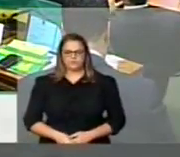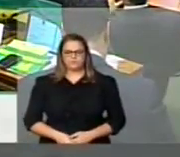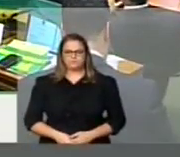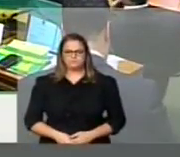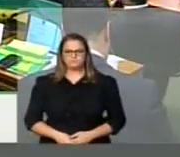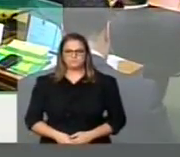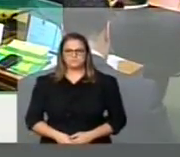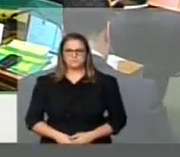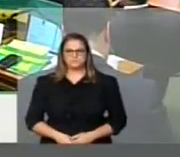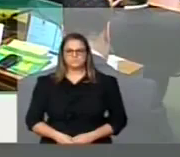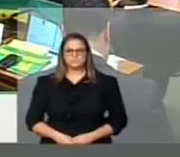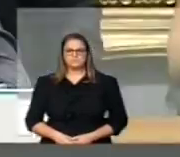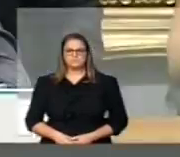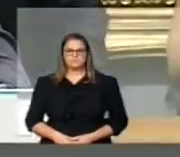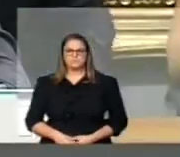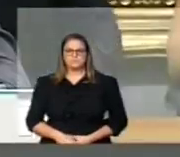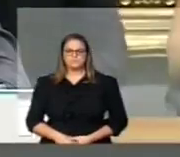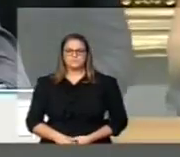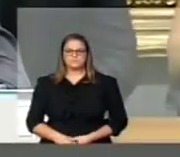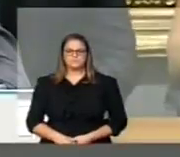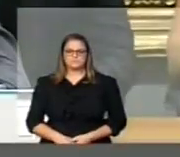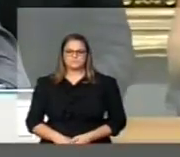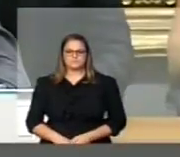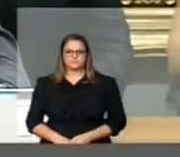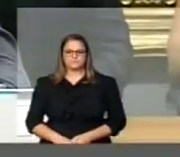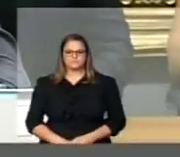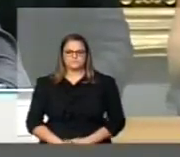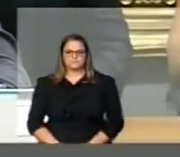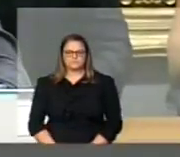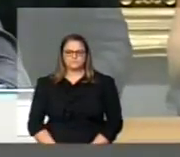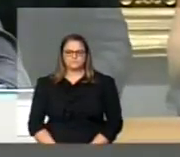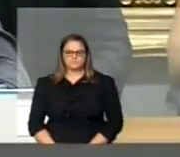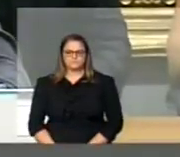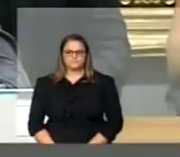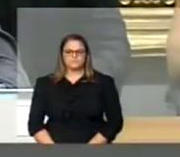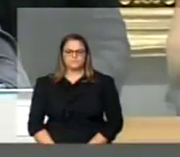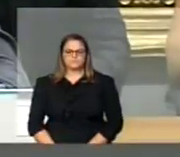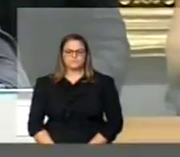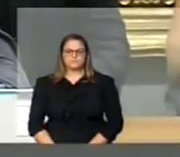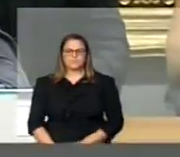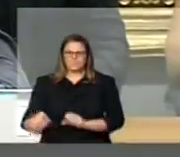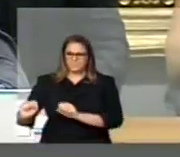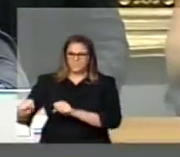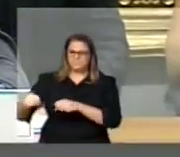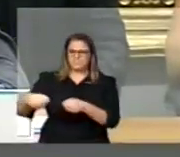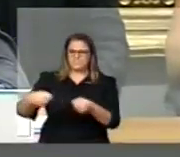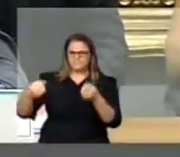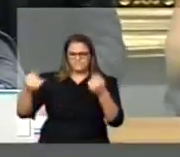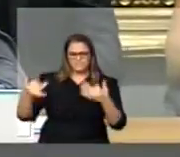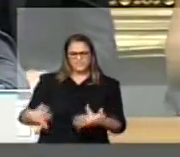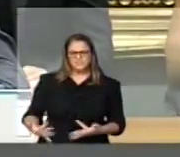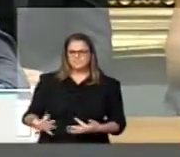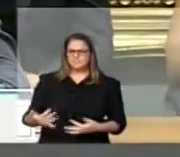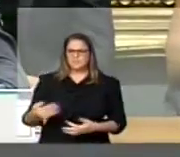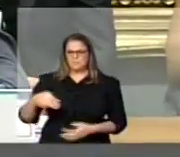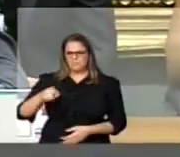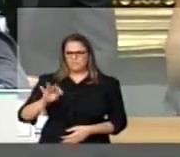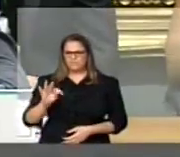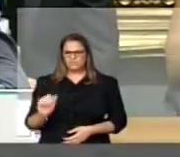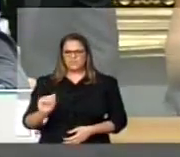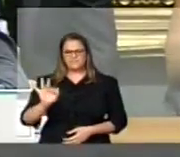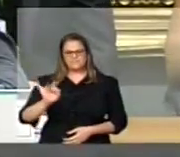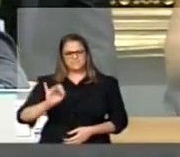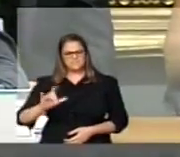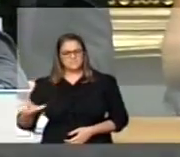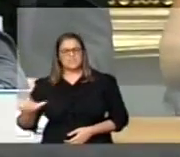Quanto ao argumento contido na manifestação da defesa, de que a meta fiscal não se confunde com gestão orçamentária, de fato